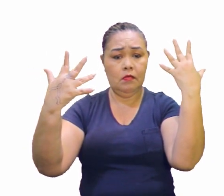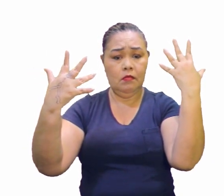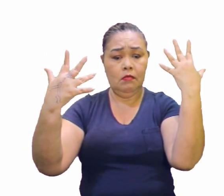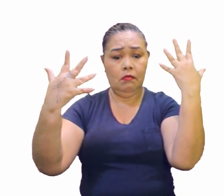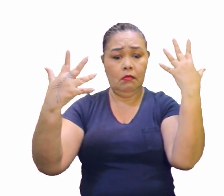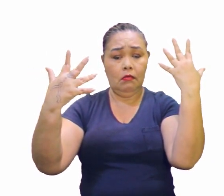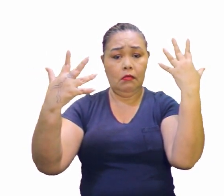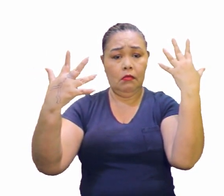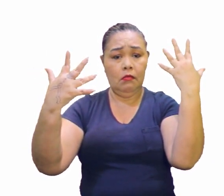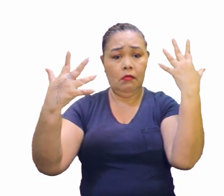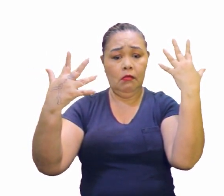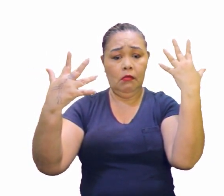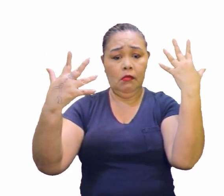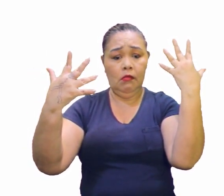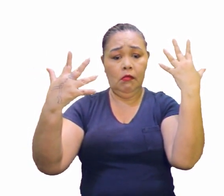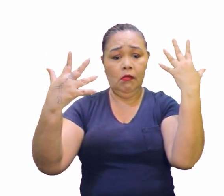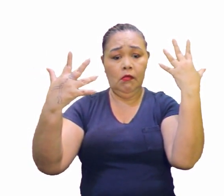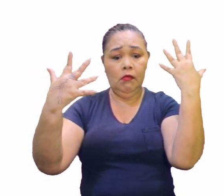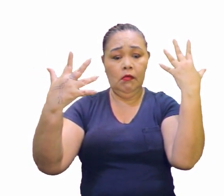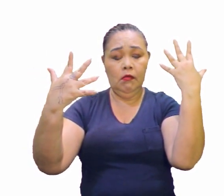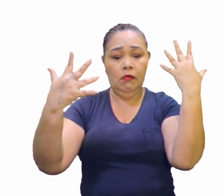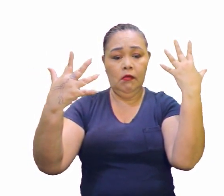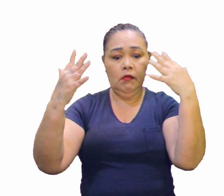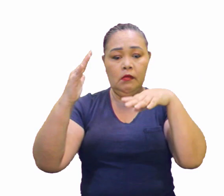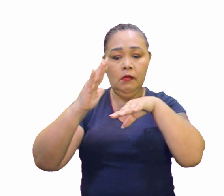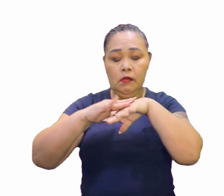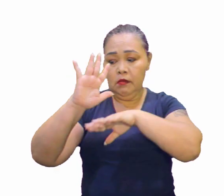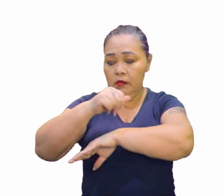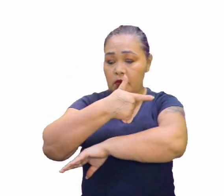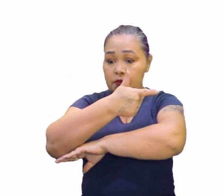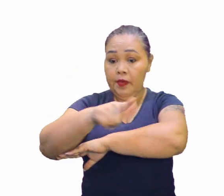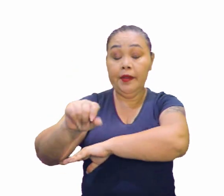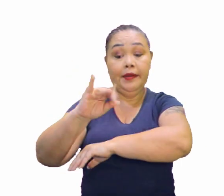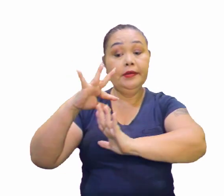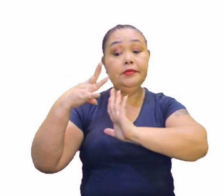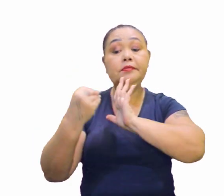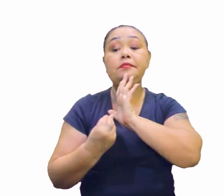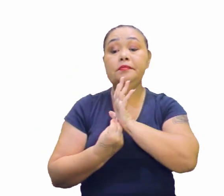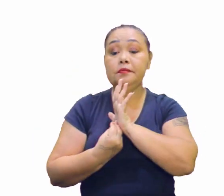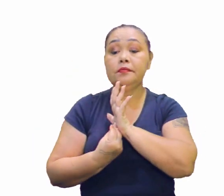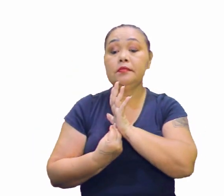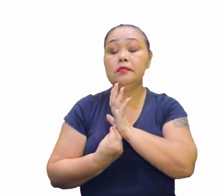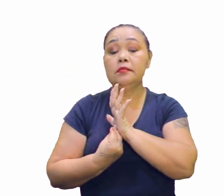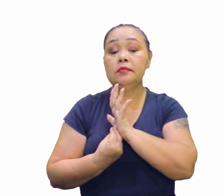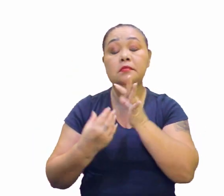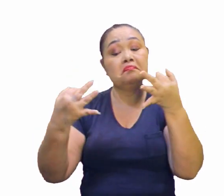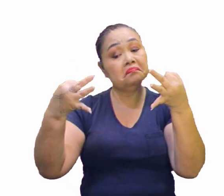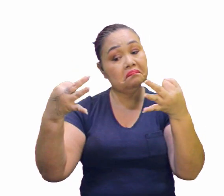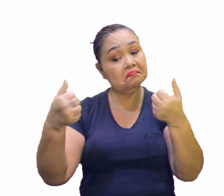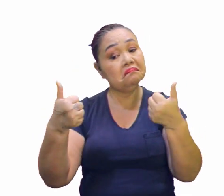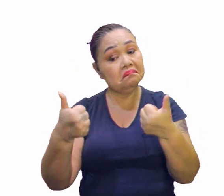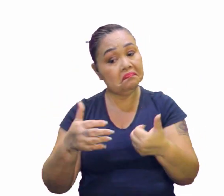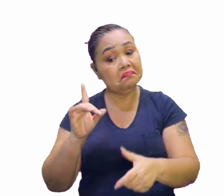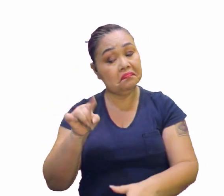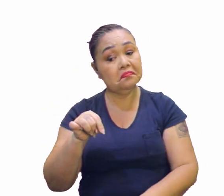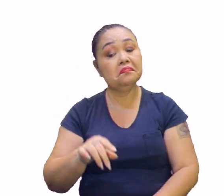a Mata Atlântica, ela é mais devastada do que a Amazônia? Perfeito,